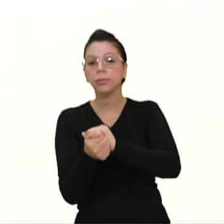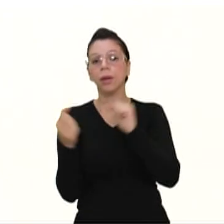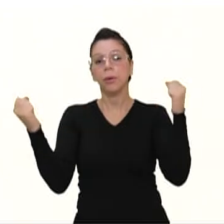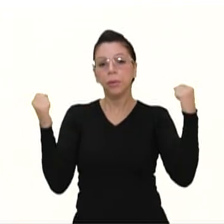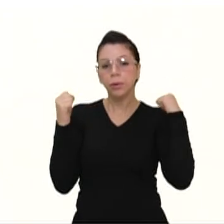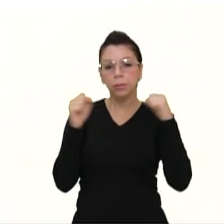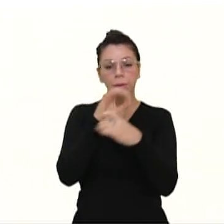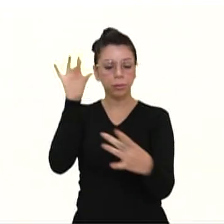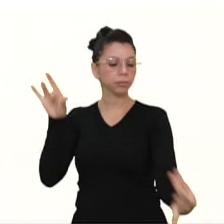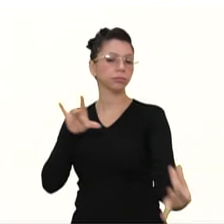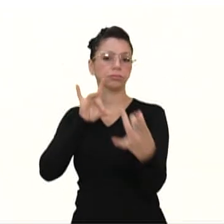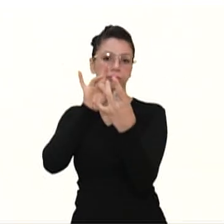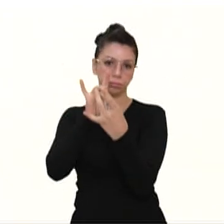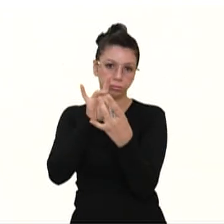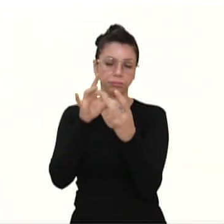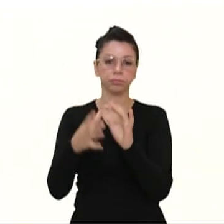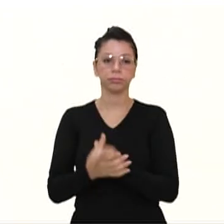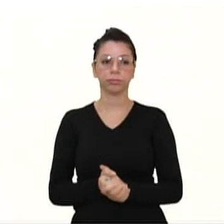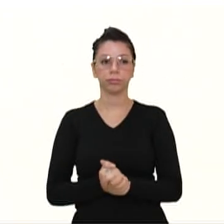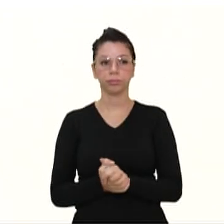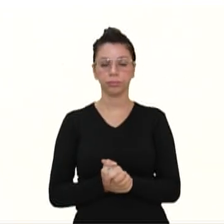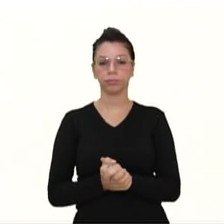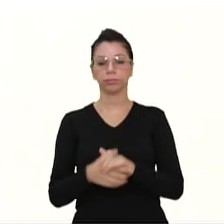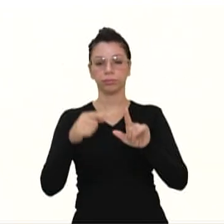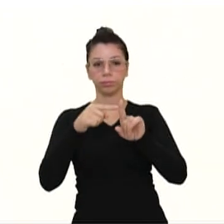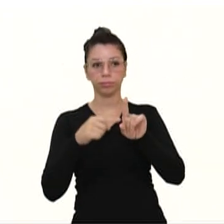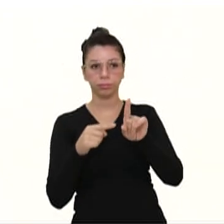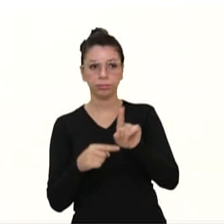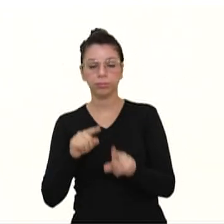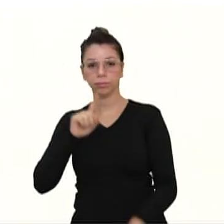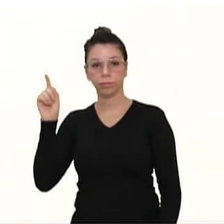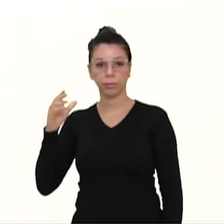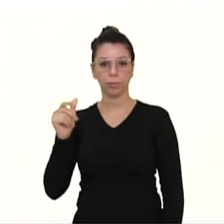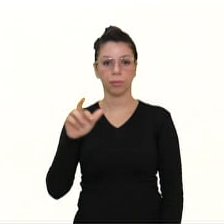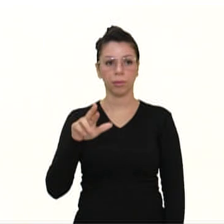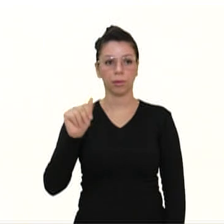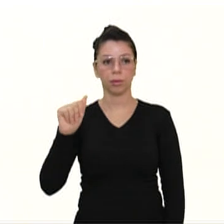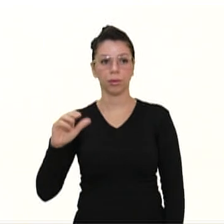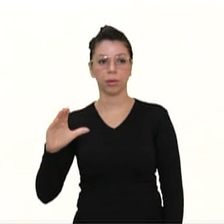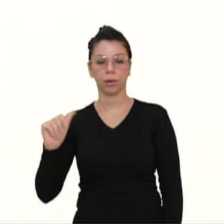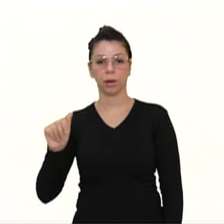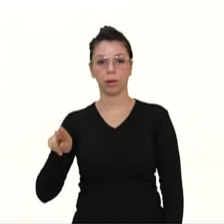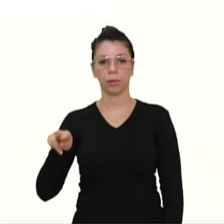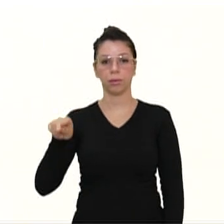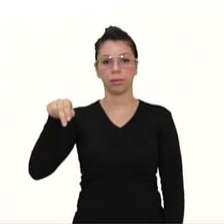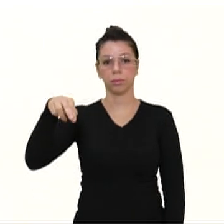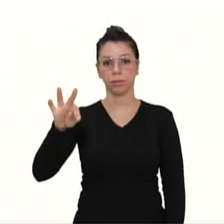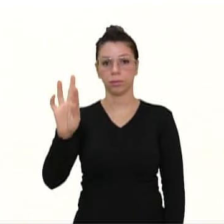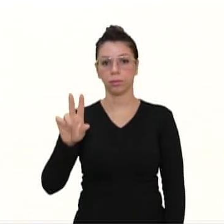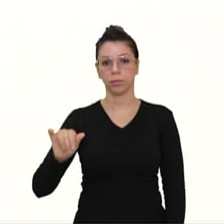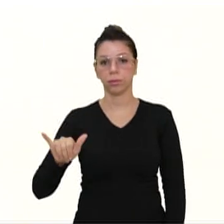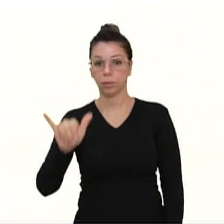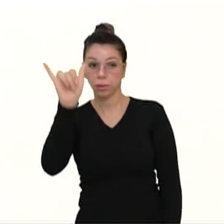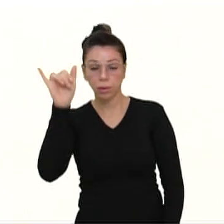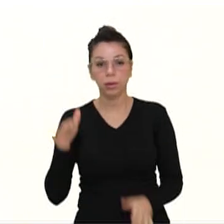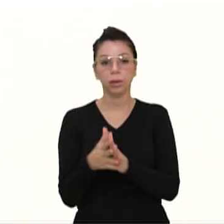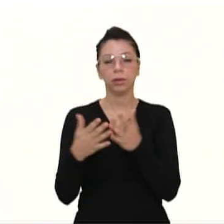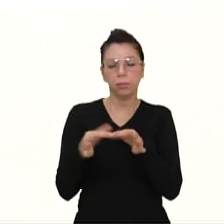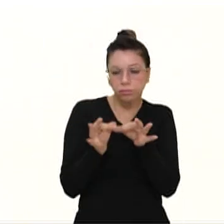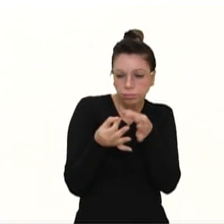específico que ela faz parte. As suas modalidades é o cross country, que são distâncias longas